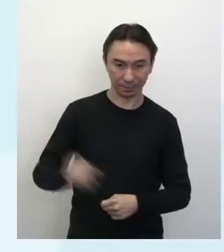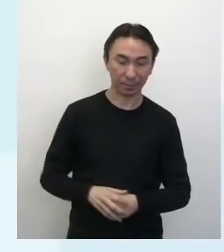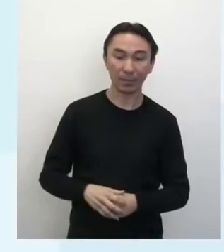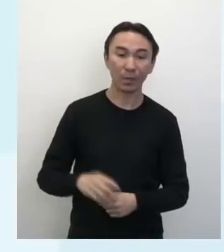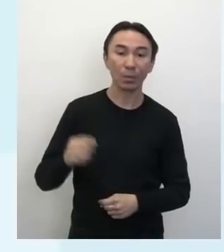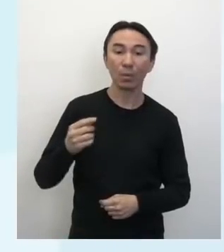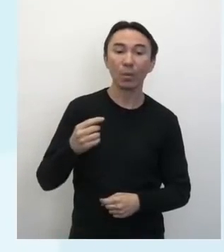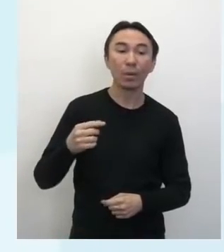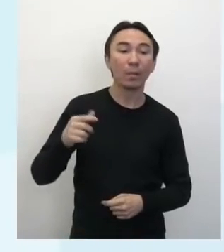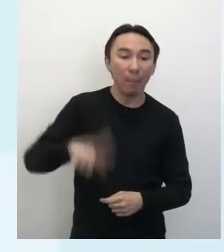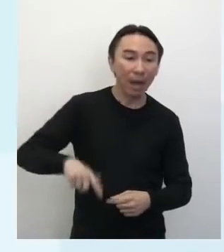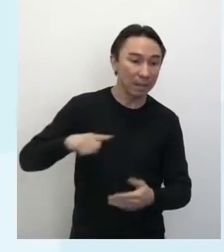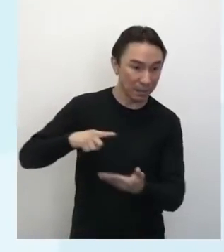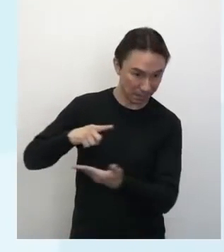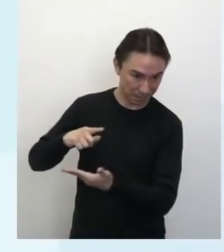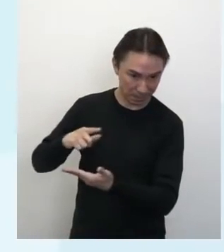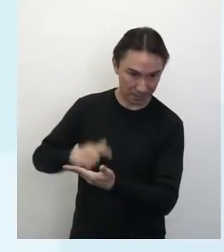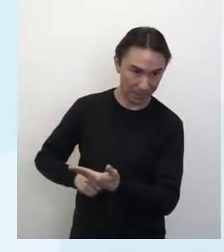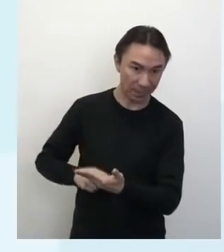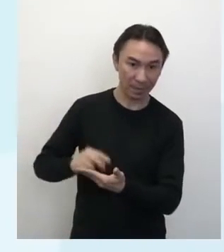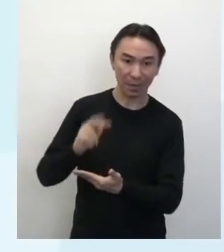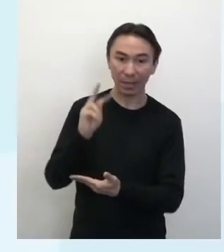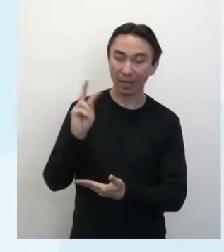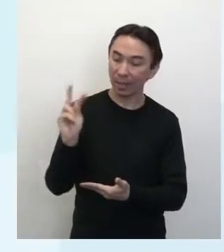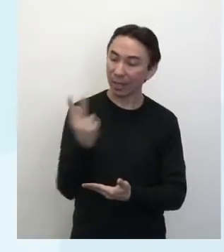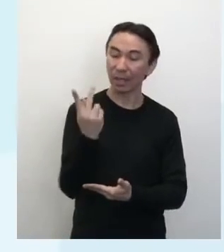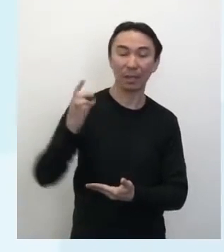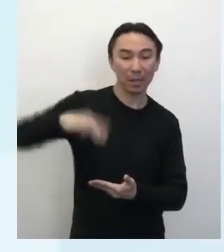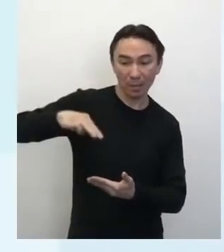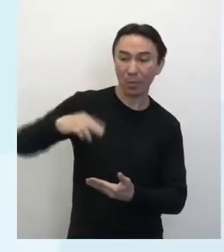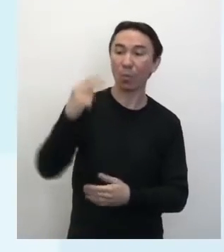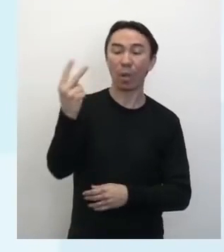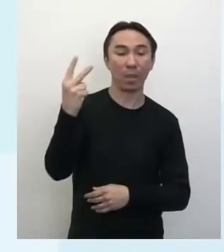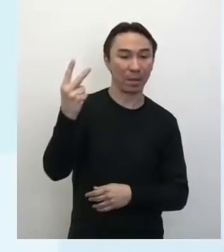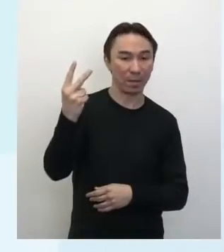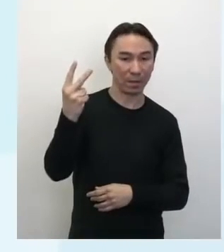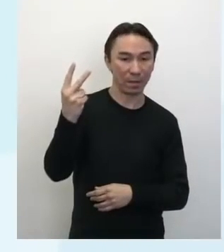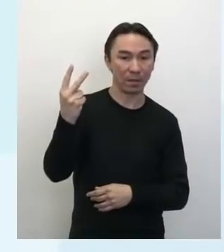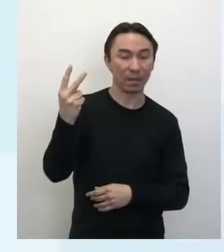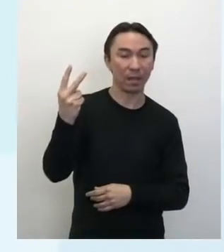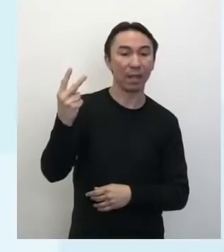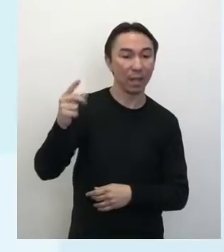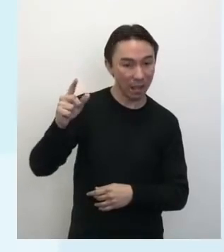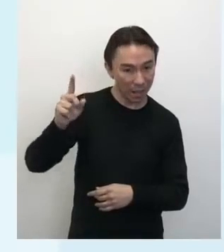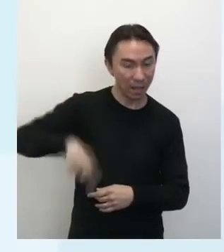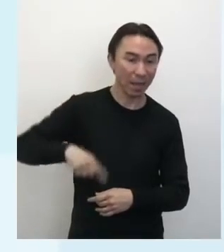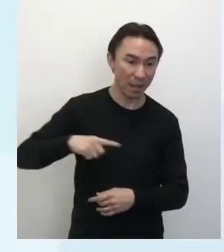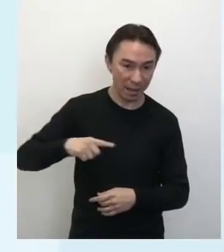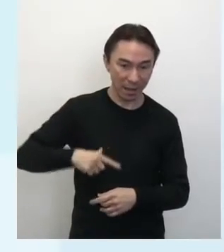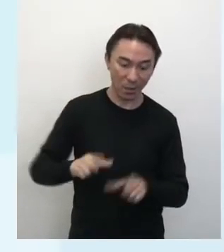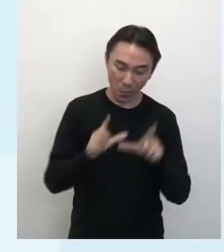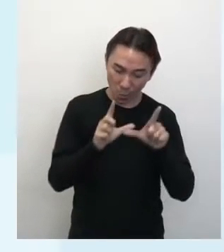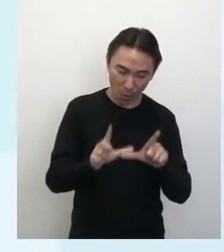o hectômetro quadrado, né? Que é um quadrado aí, ó, de 10 mil metros quadrados. Se a gente fosse fazer